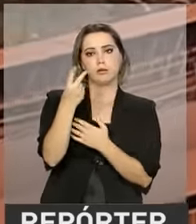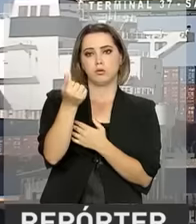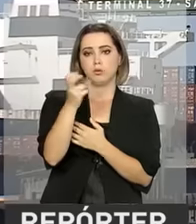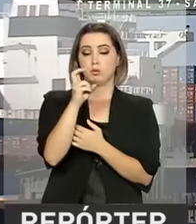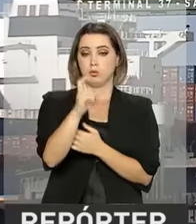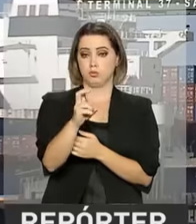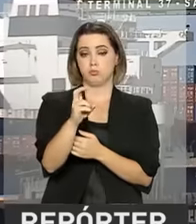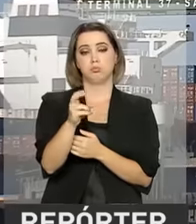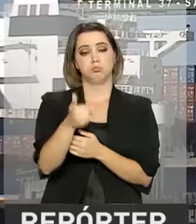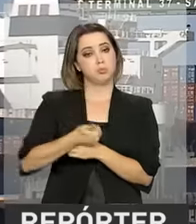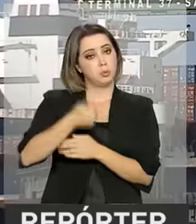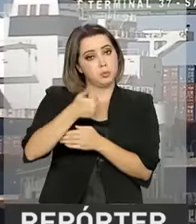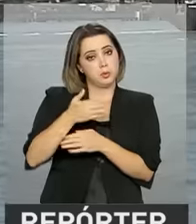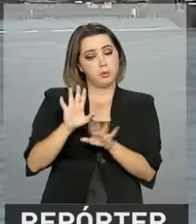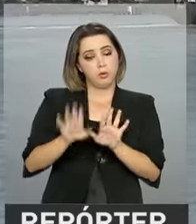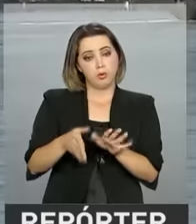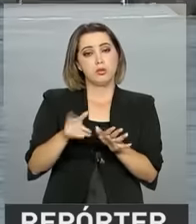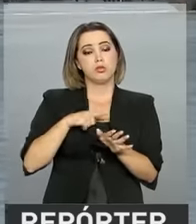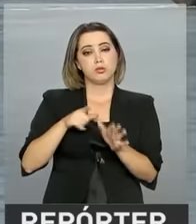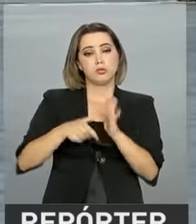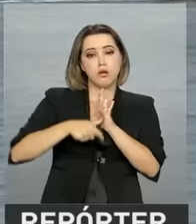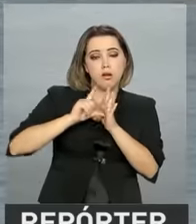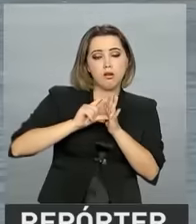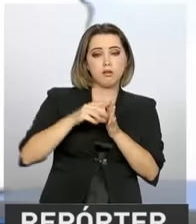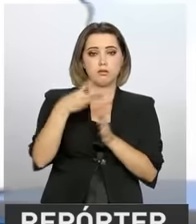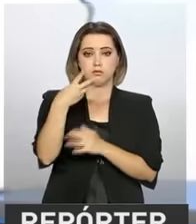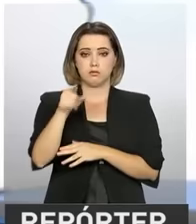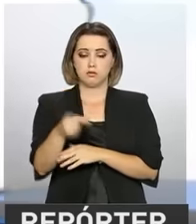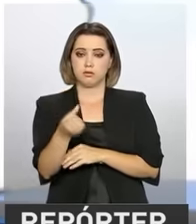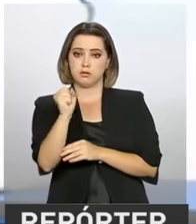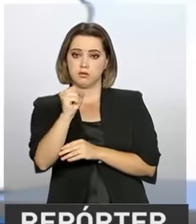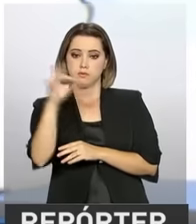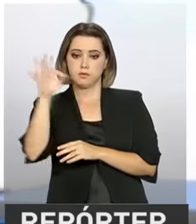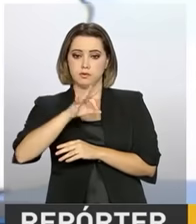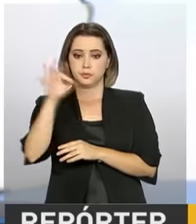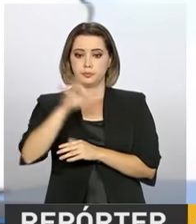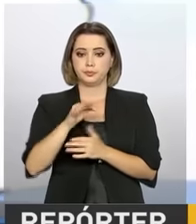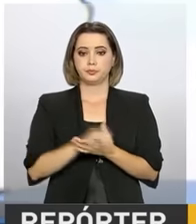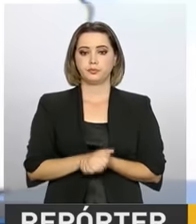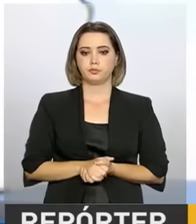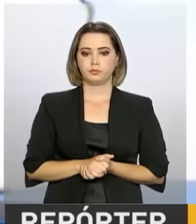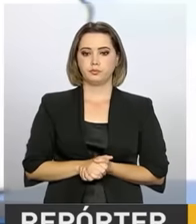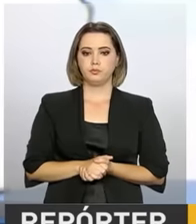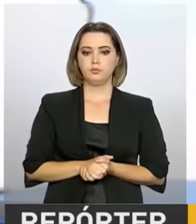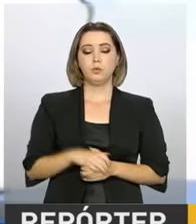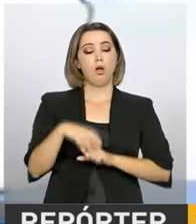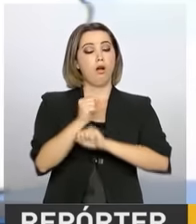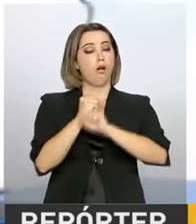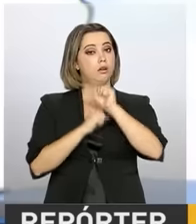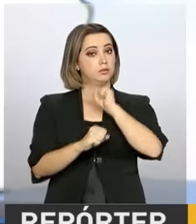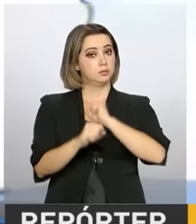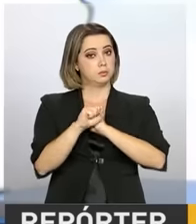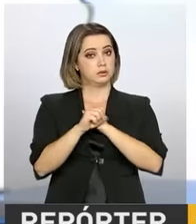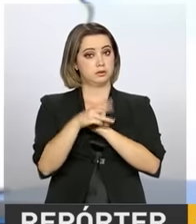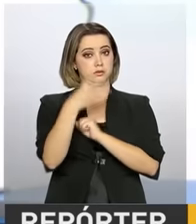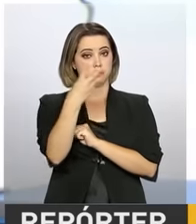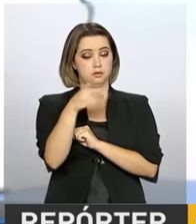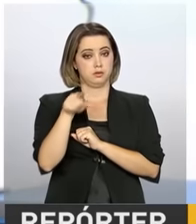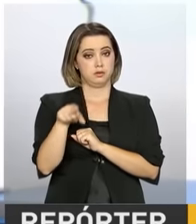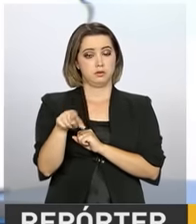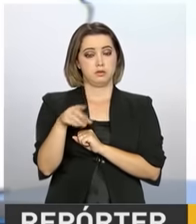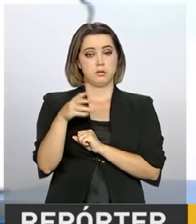economia já havia recuado 3,8 por. no ano passado o crescimento da economia fechou em quase 6 trilhões